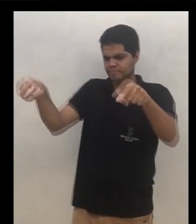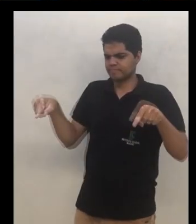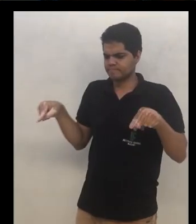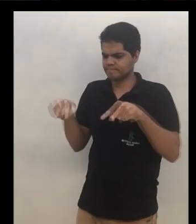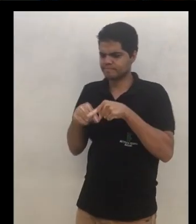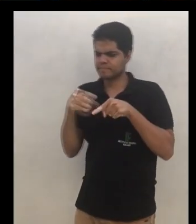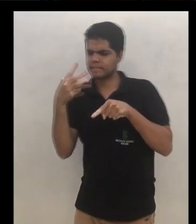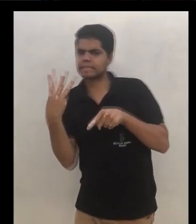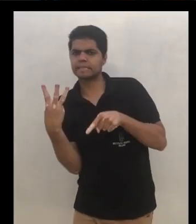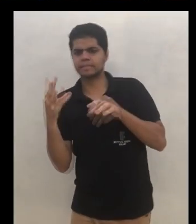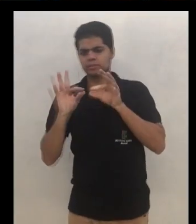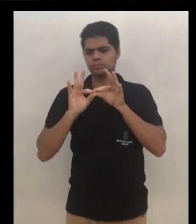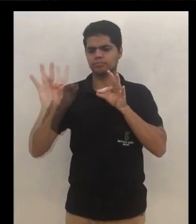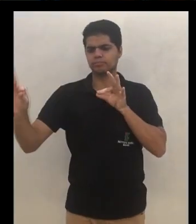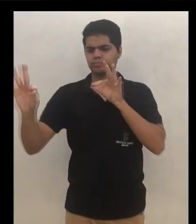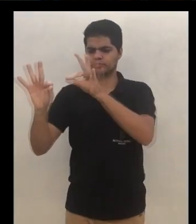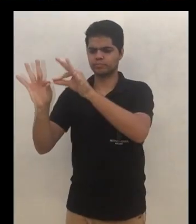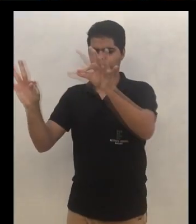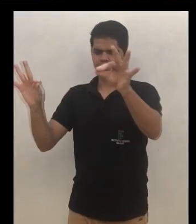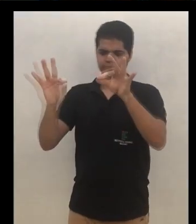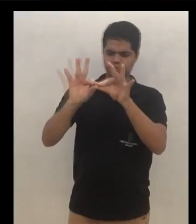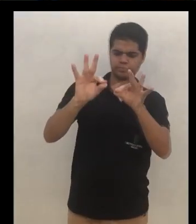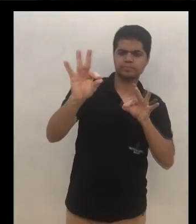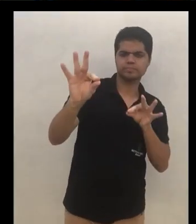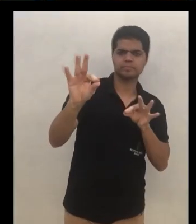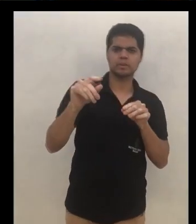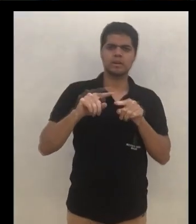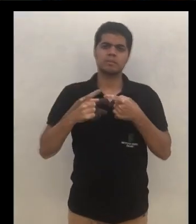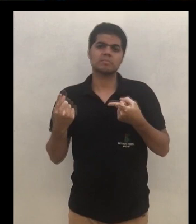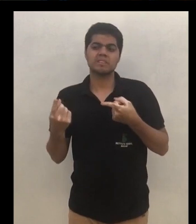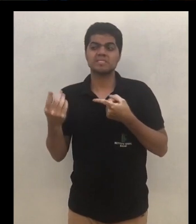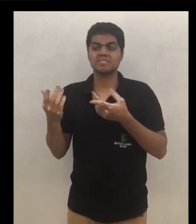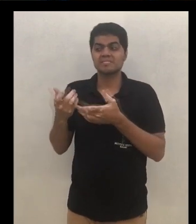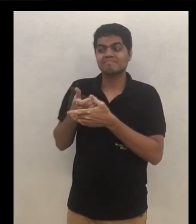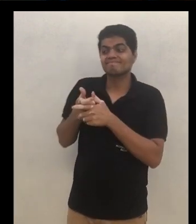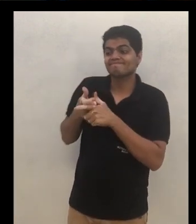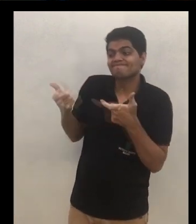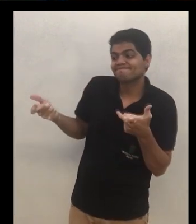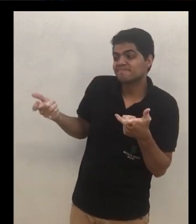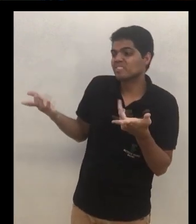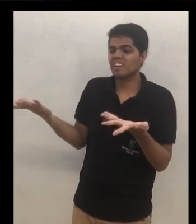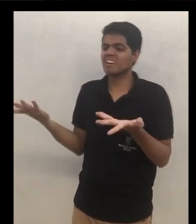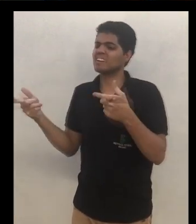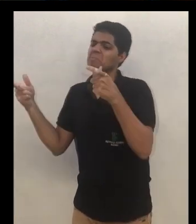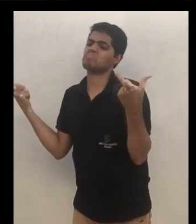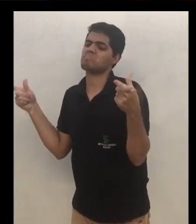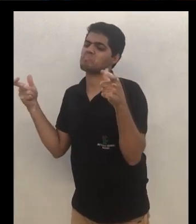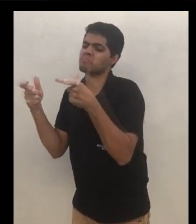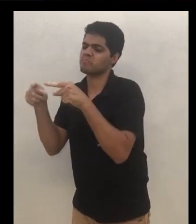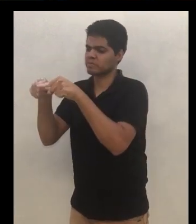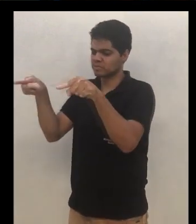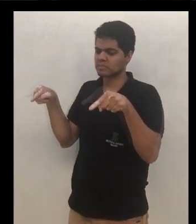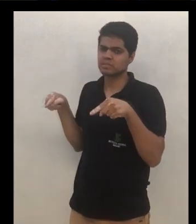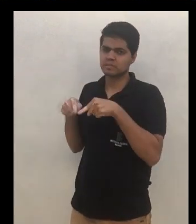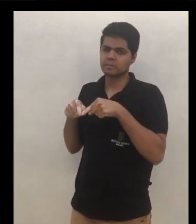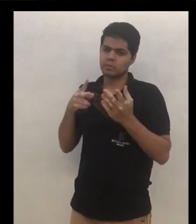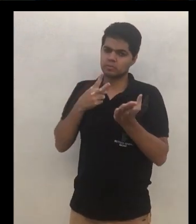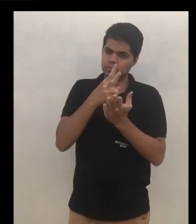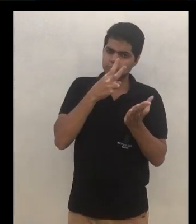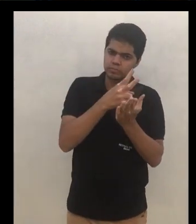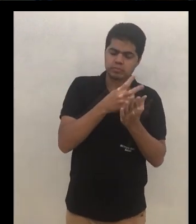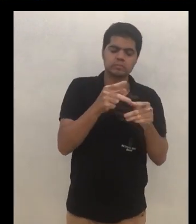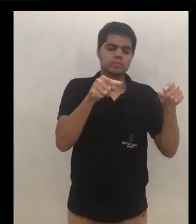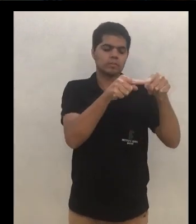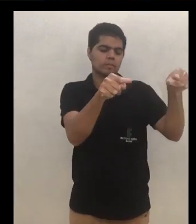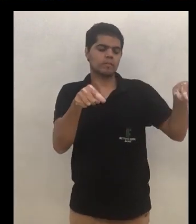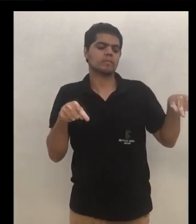Então, muitos produtores não têm esse espaço, mas isso se for criar no sistema extensivo. Se for criar no sistema intensivo, é